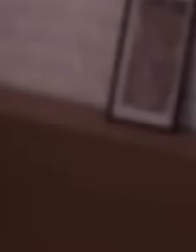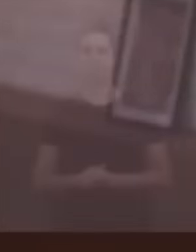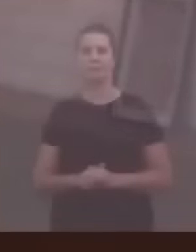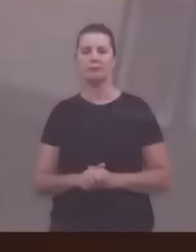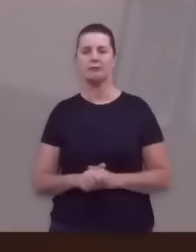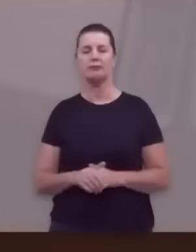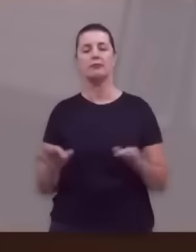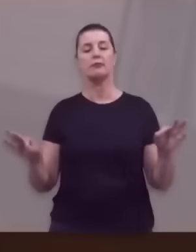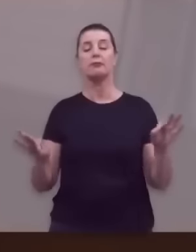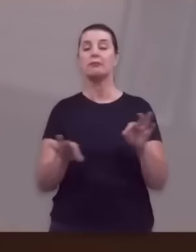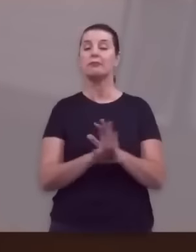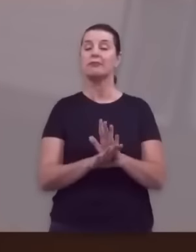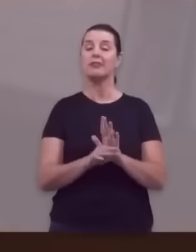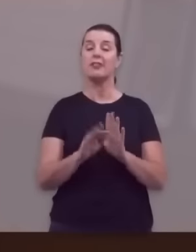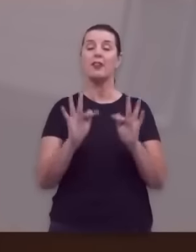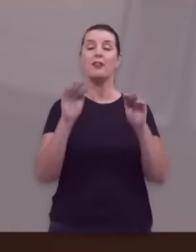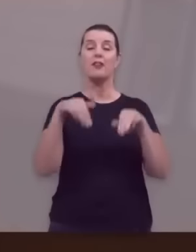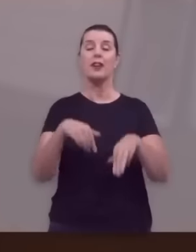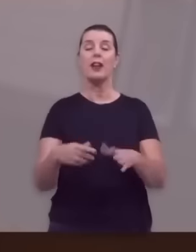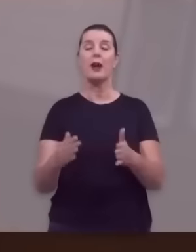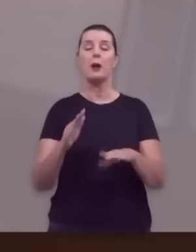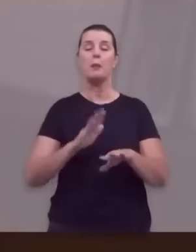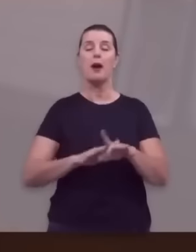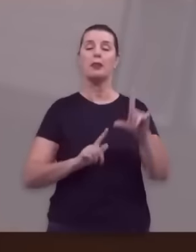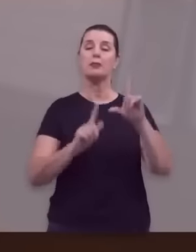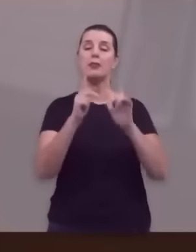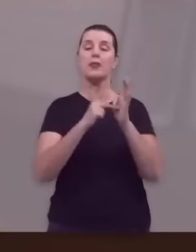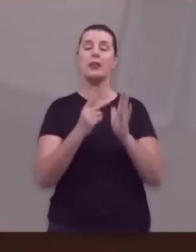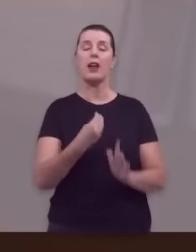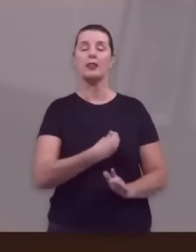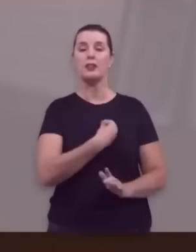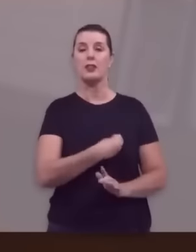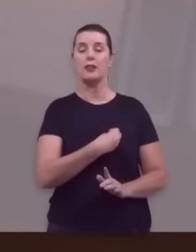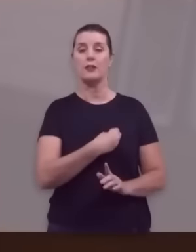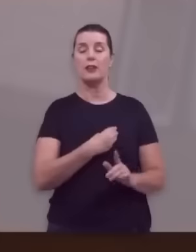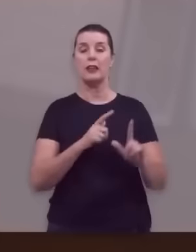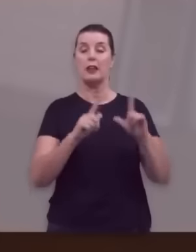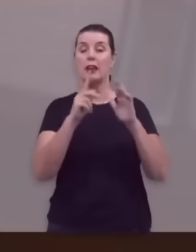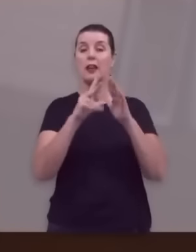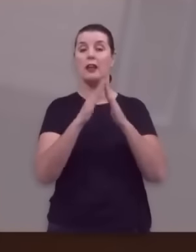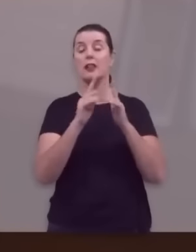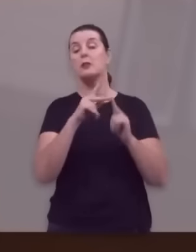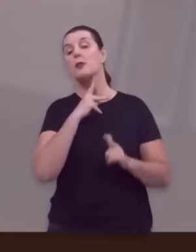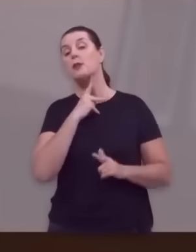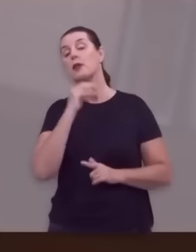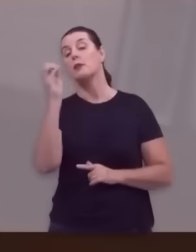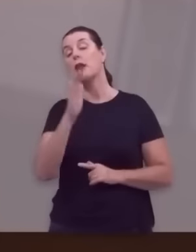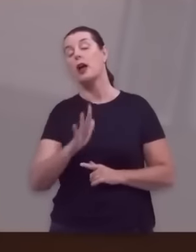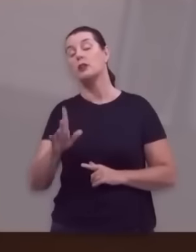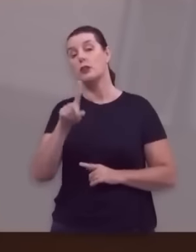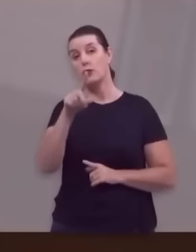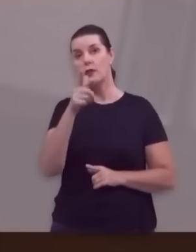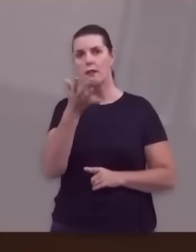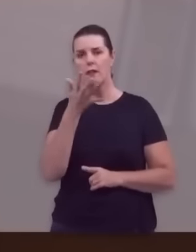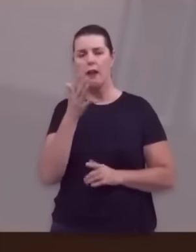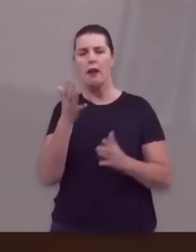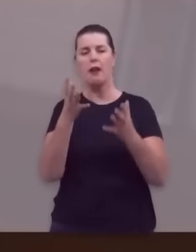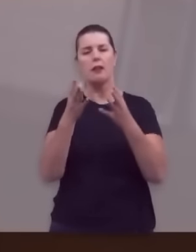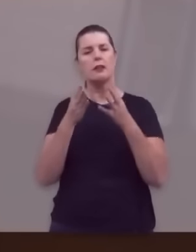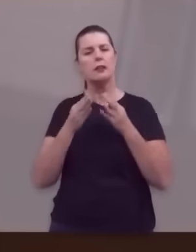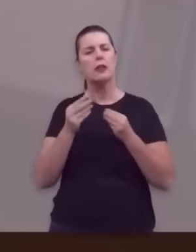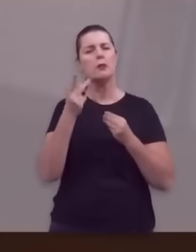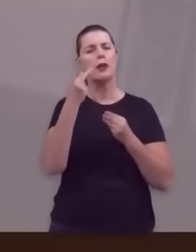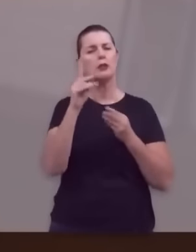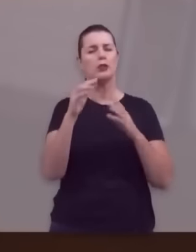amém Chegamos Ao Final De mais um verdade Vida programa da Igreja Presbiteriana do Brasil se você você quer receber